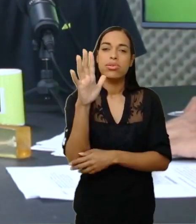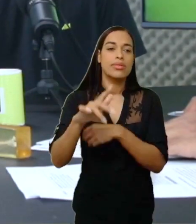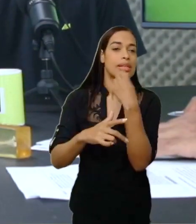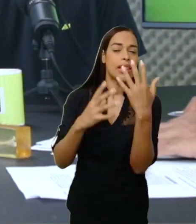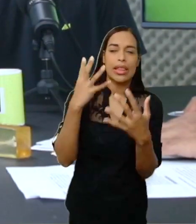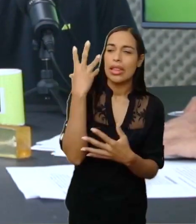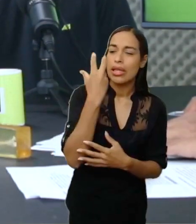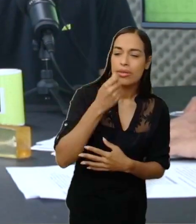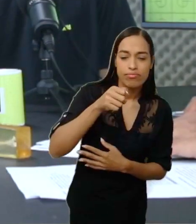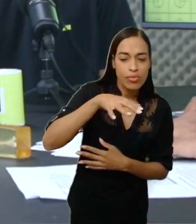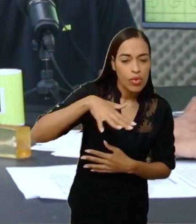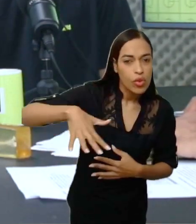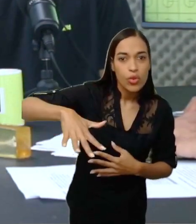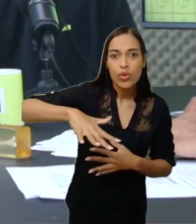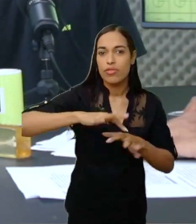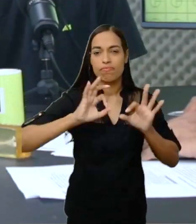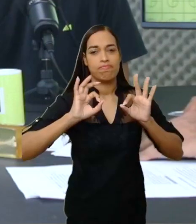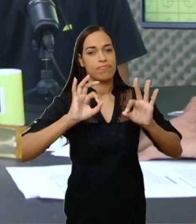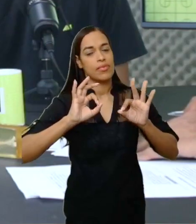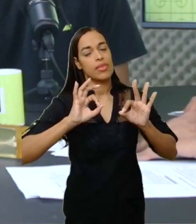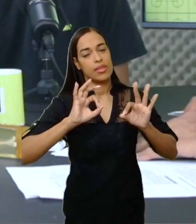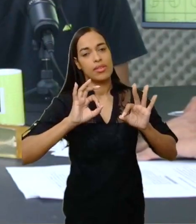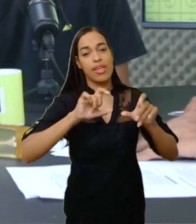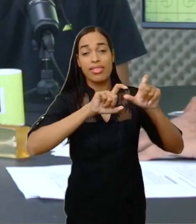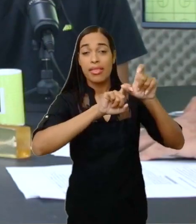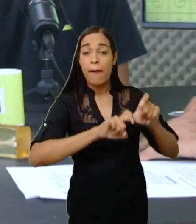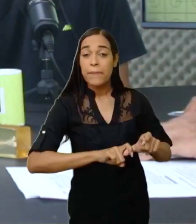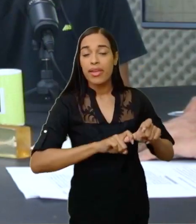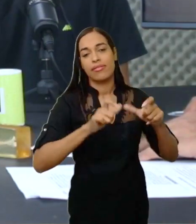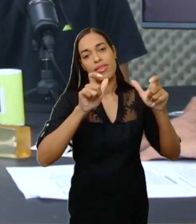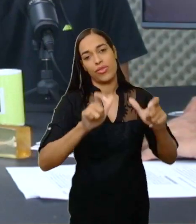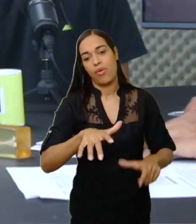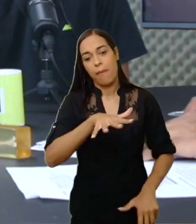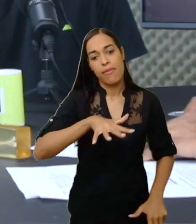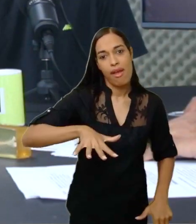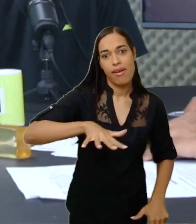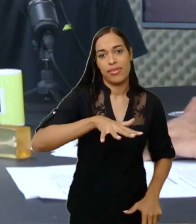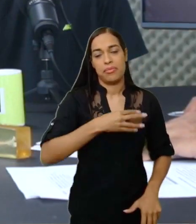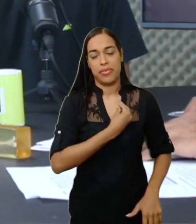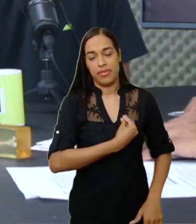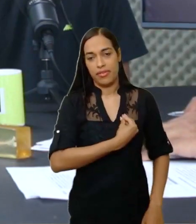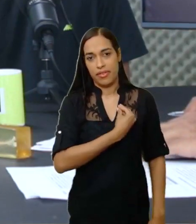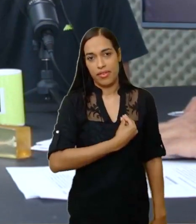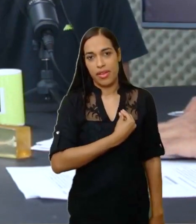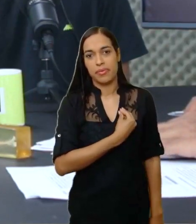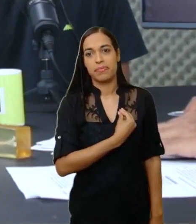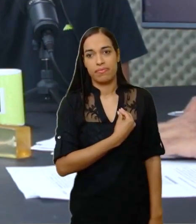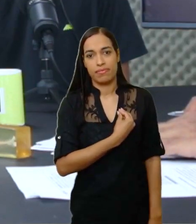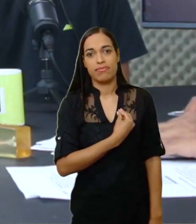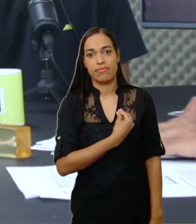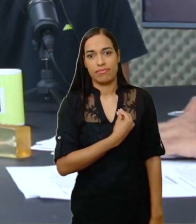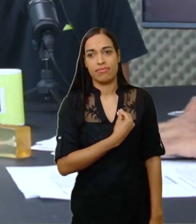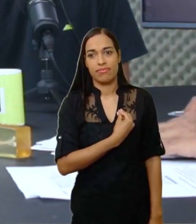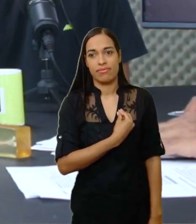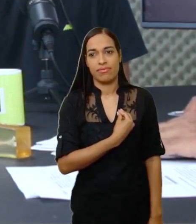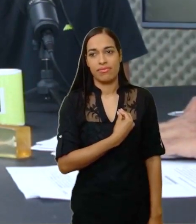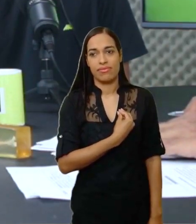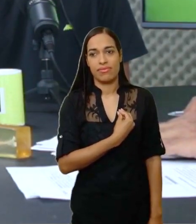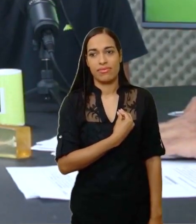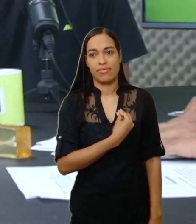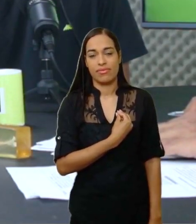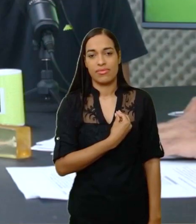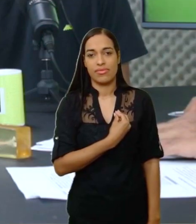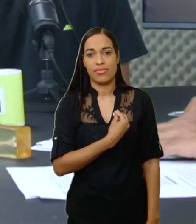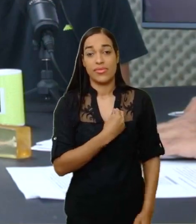lindos e cheios de organismos que dependem desses ambientes, né? Então, a partir do momento que isso